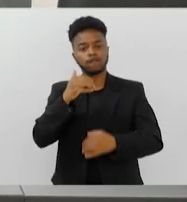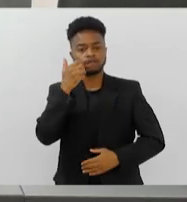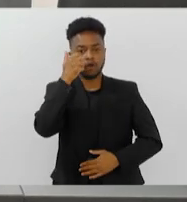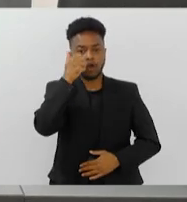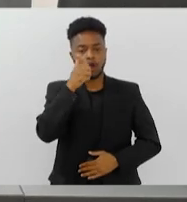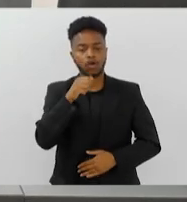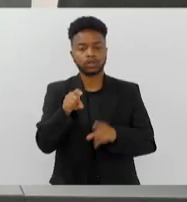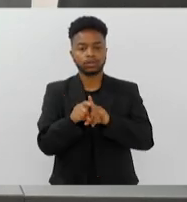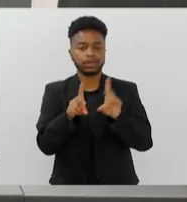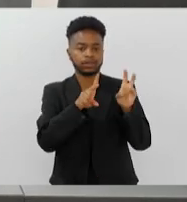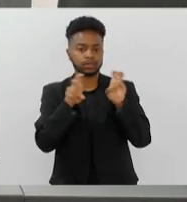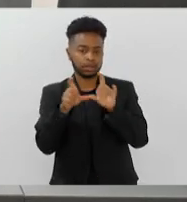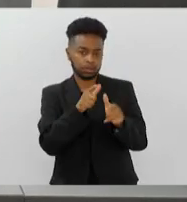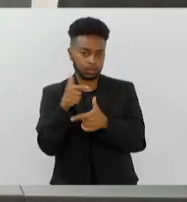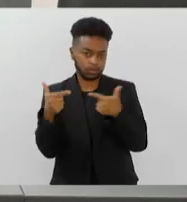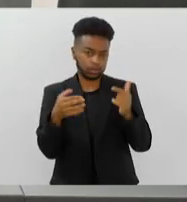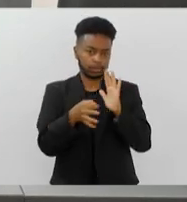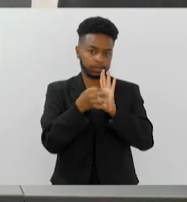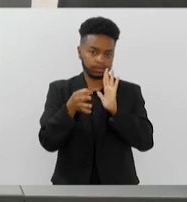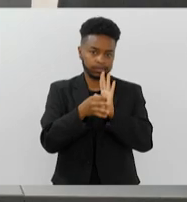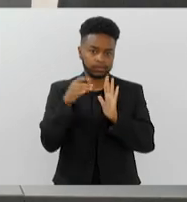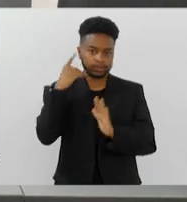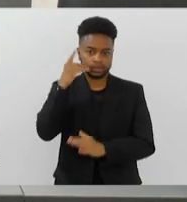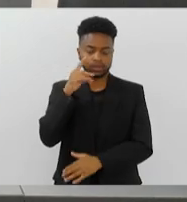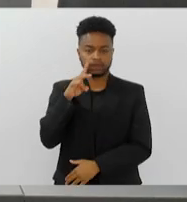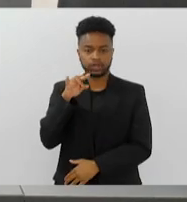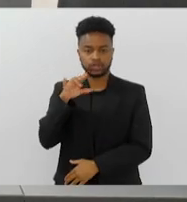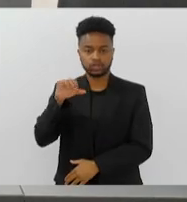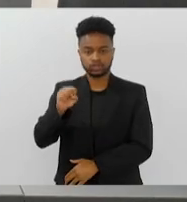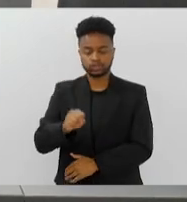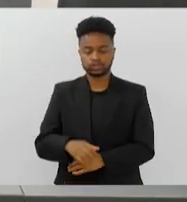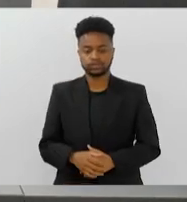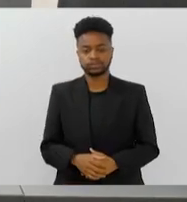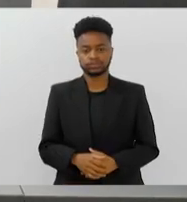Outras Providências. Para aparecer, deputado Vinícius Cozolino.